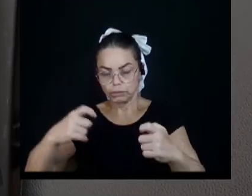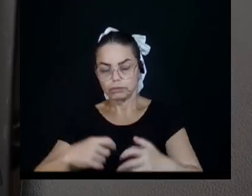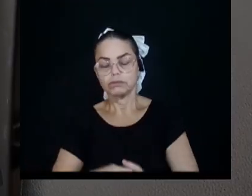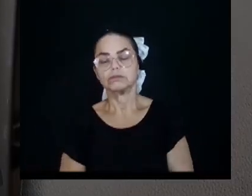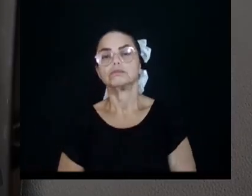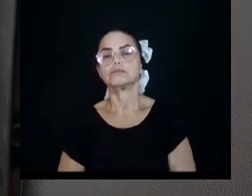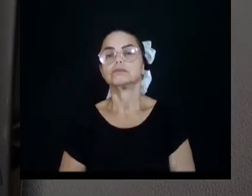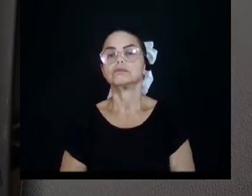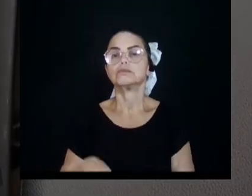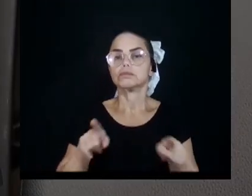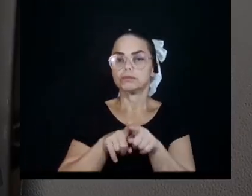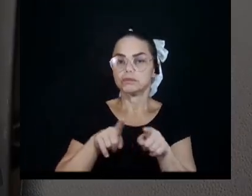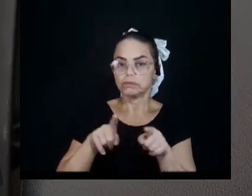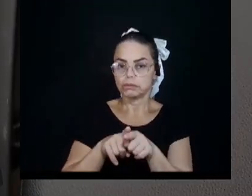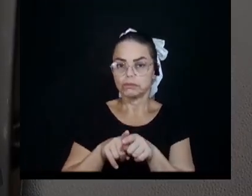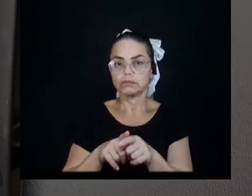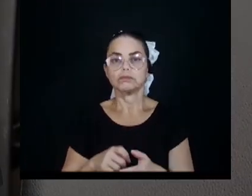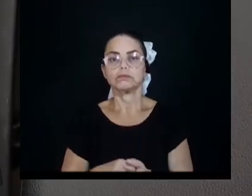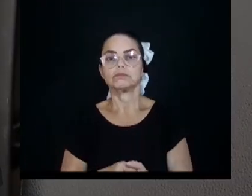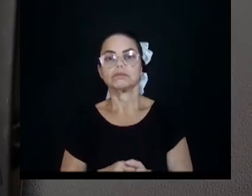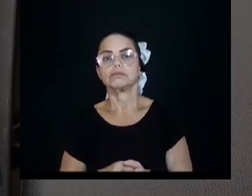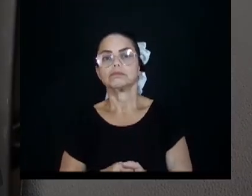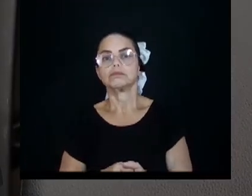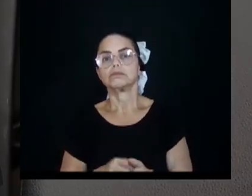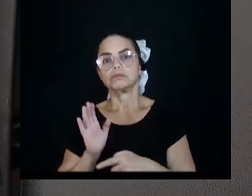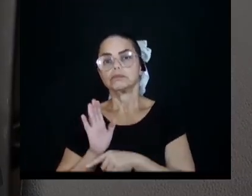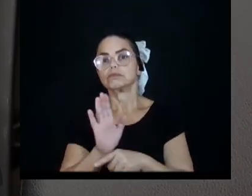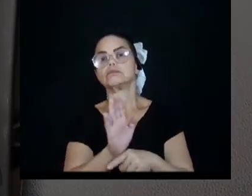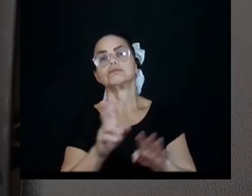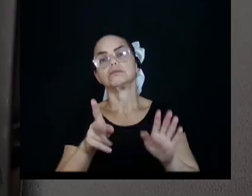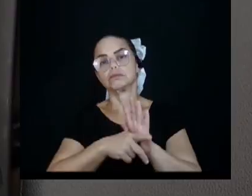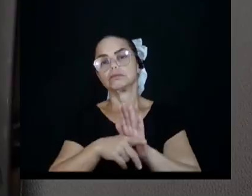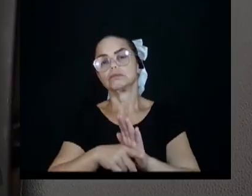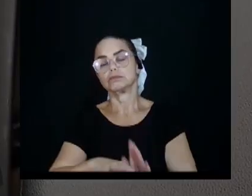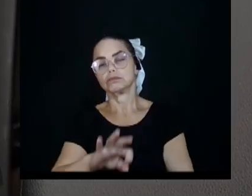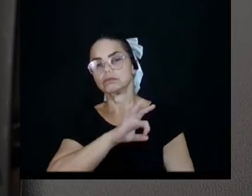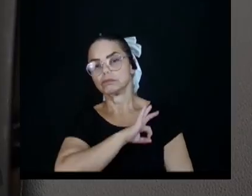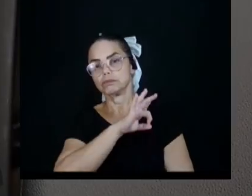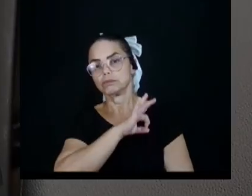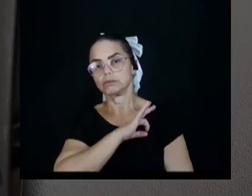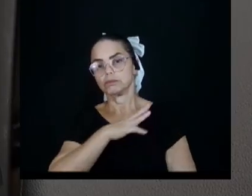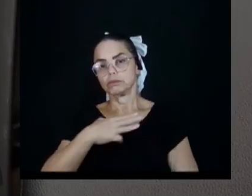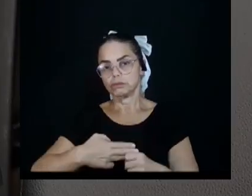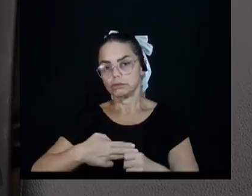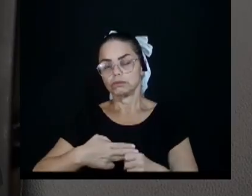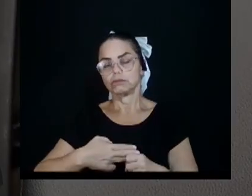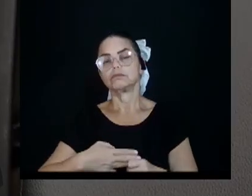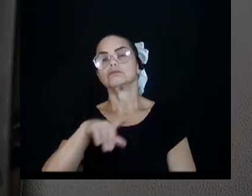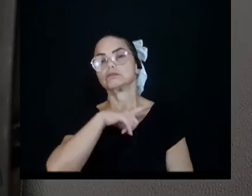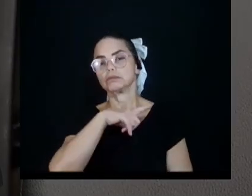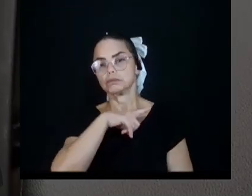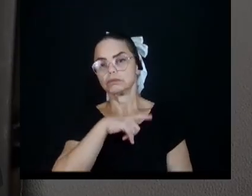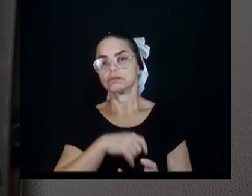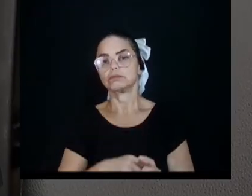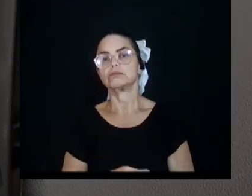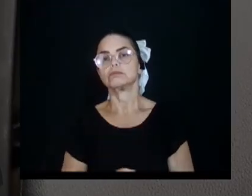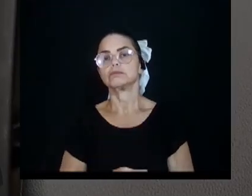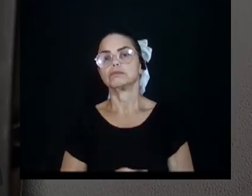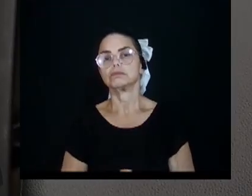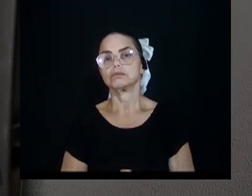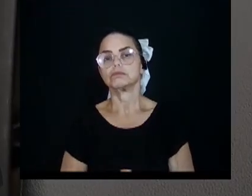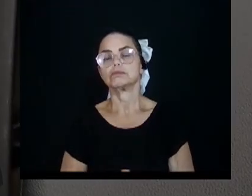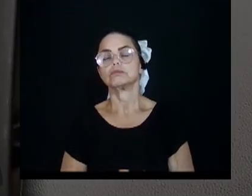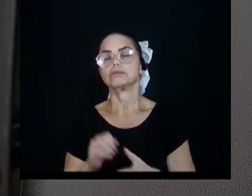também beneficia os próprios guardas municipais, que terão mais segurança nas